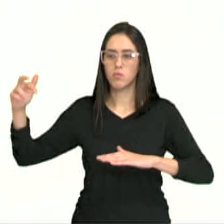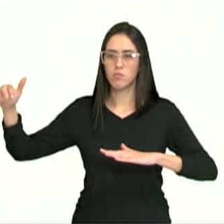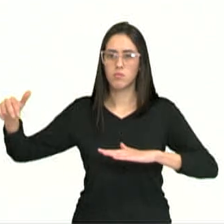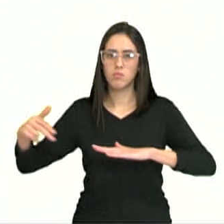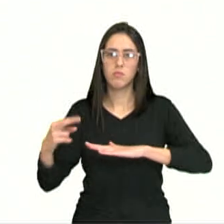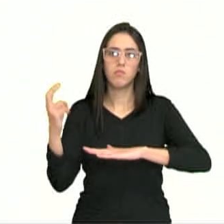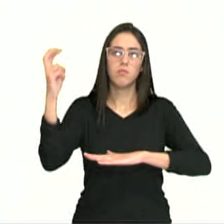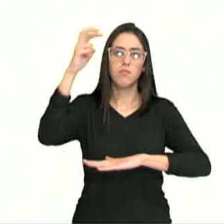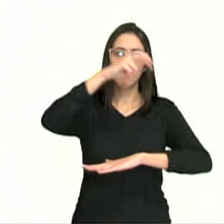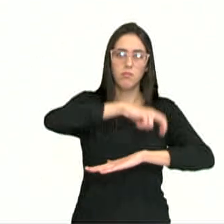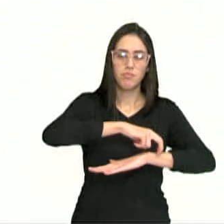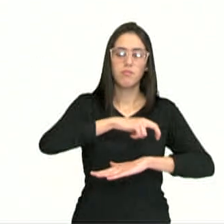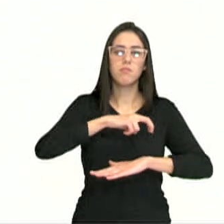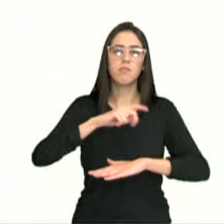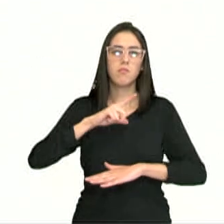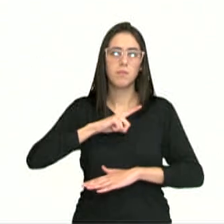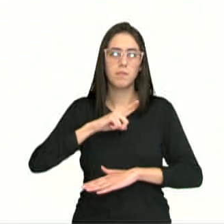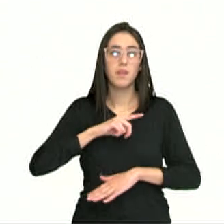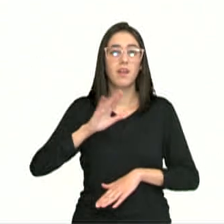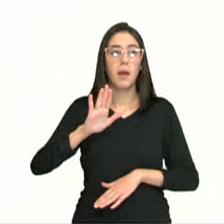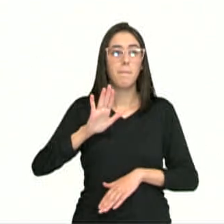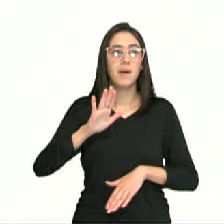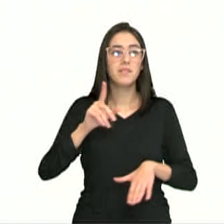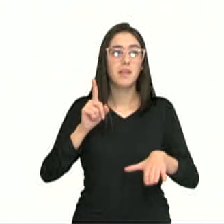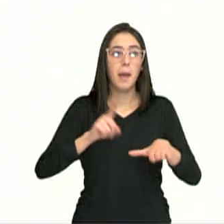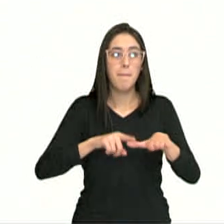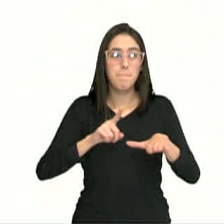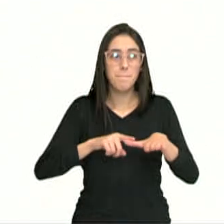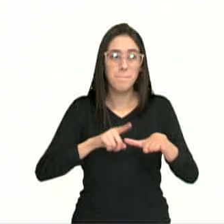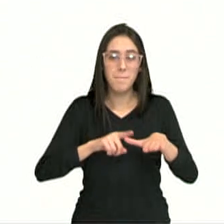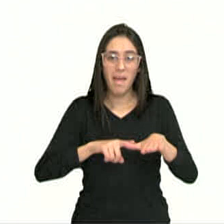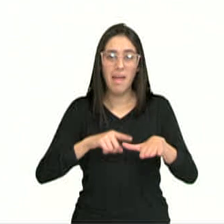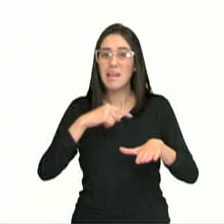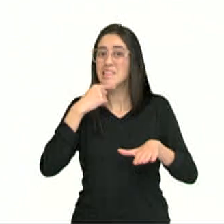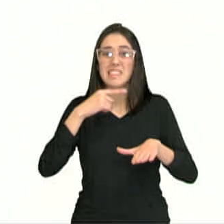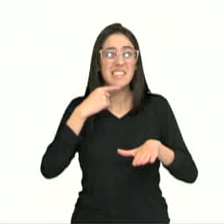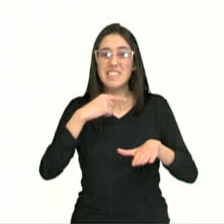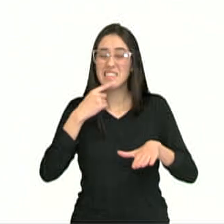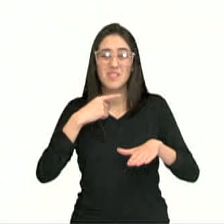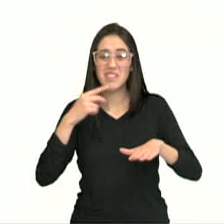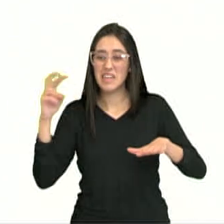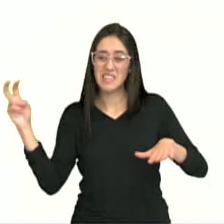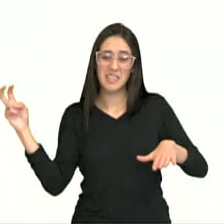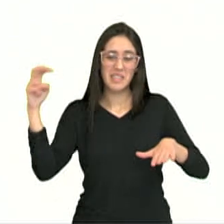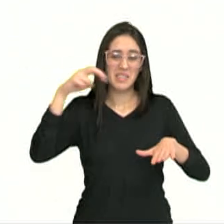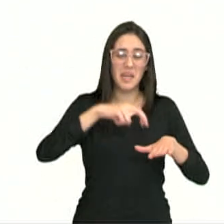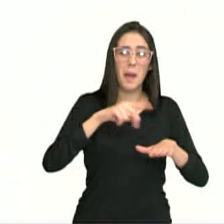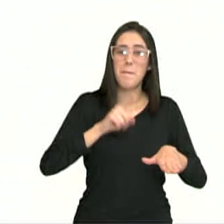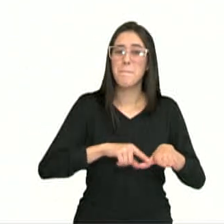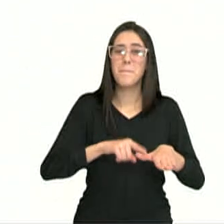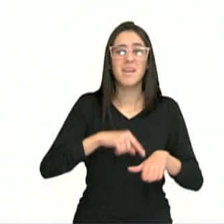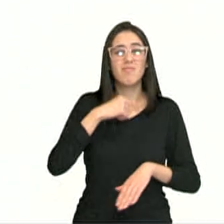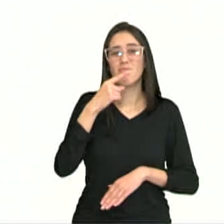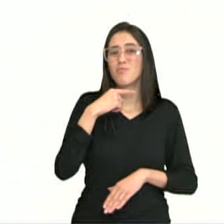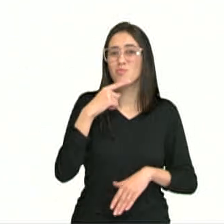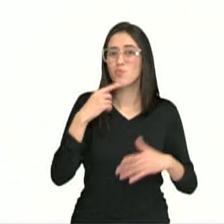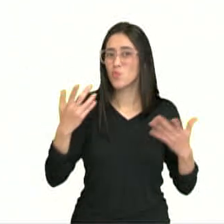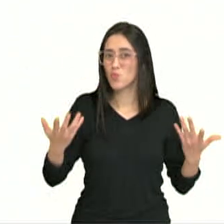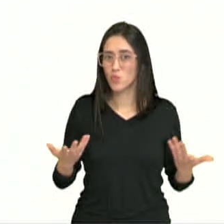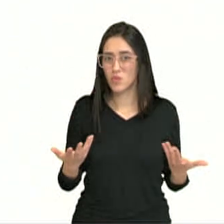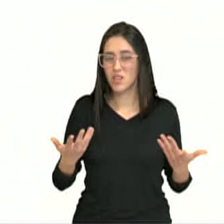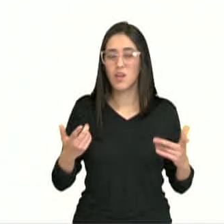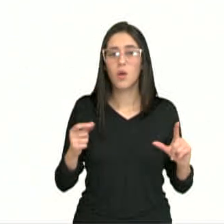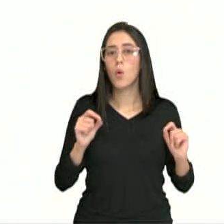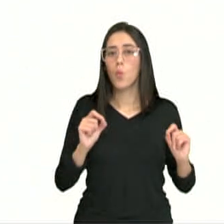distância impede que ele chegue com os pés ao outro obstáculo. Então, a distância não permitiu ali que ele chegasse com os pés. Um